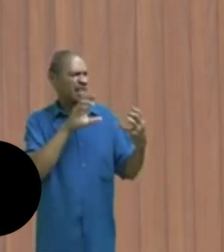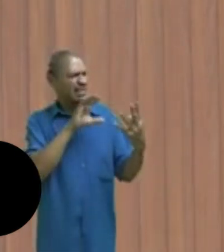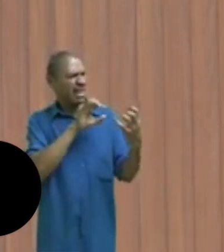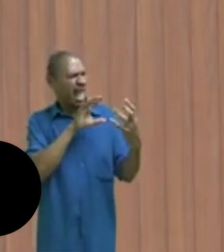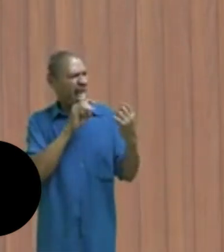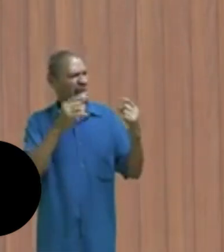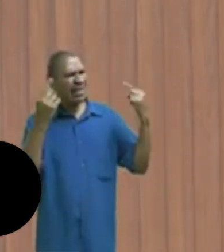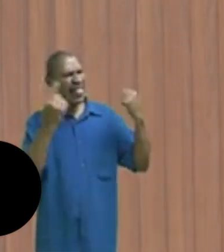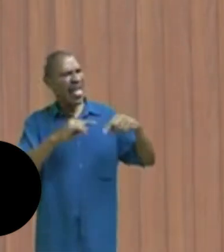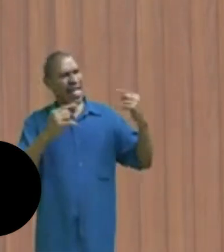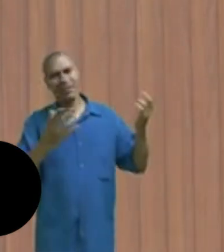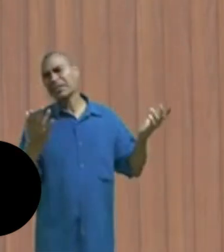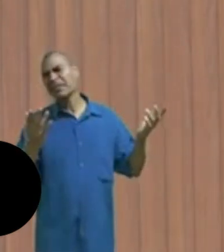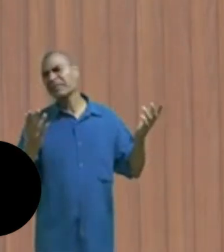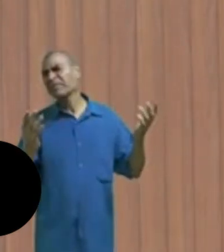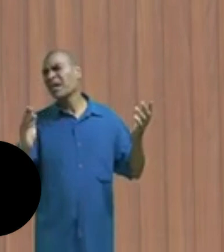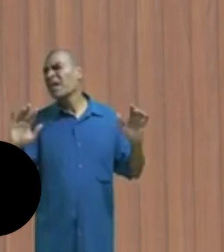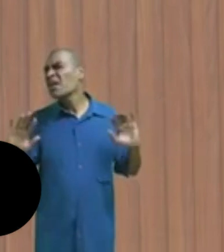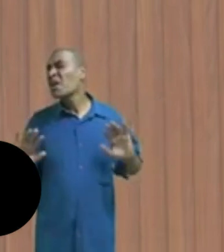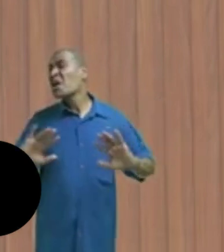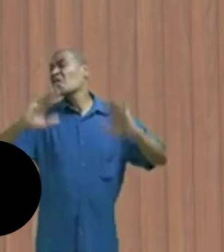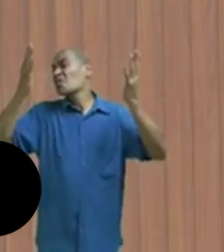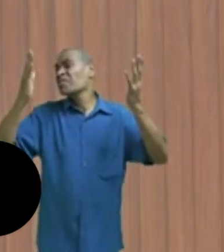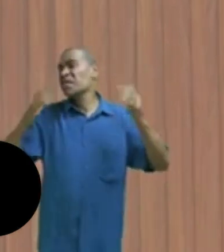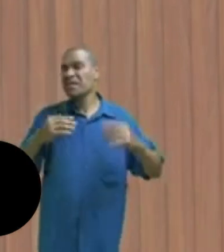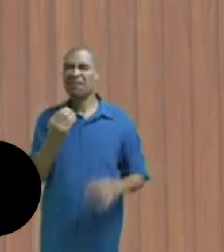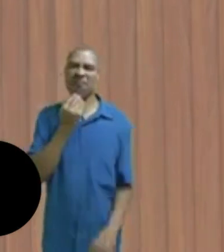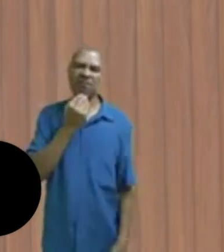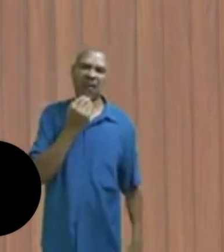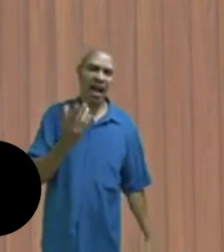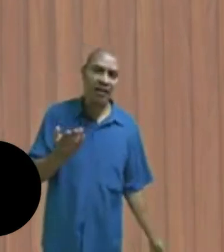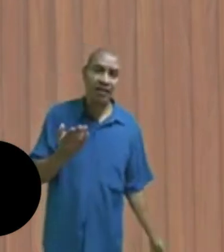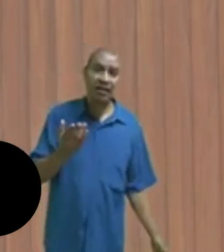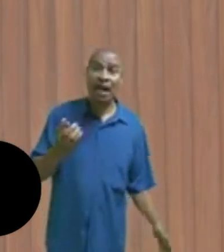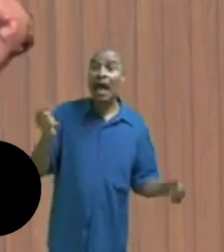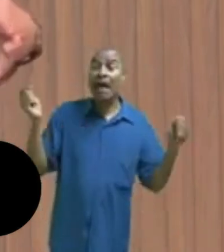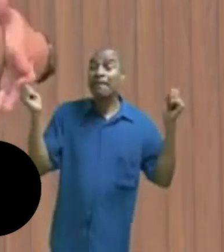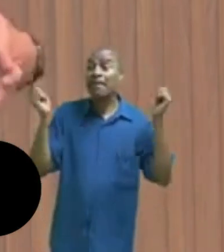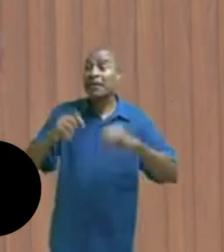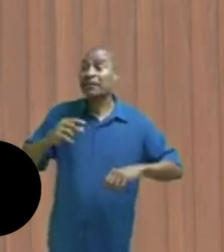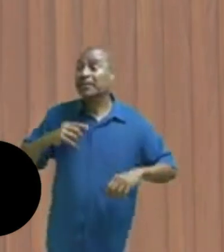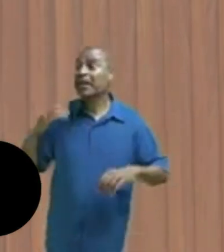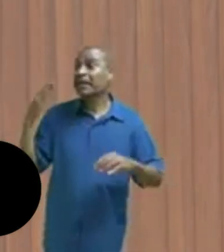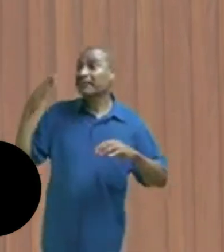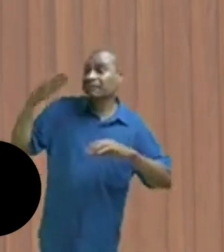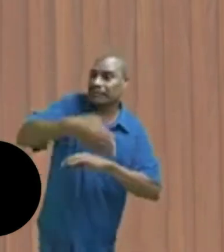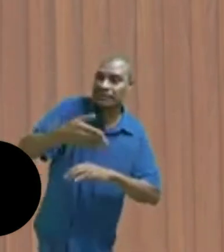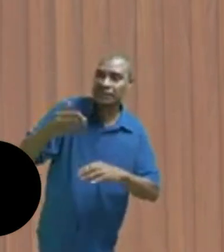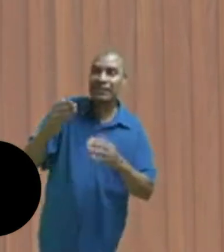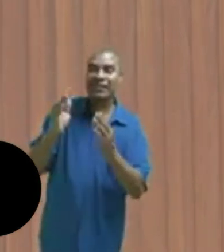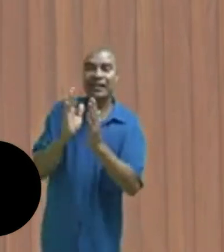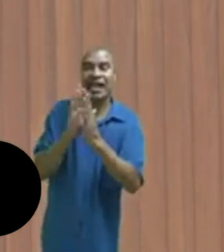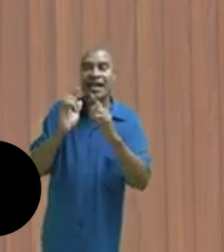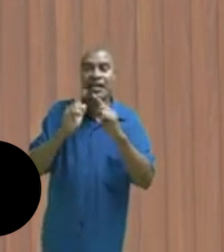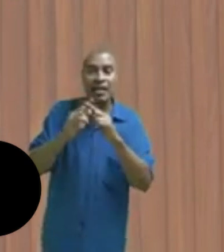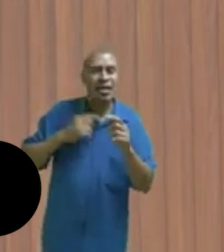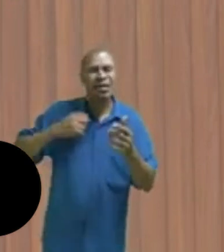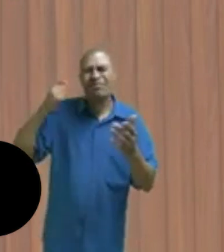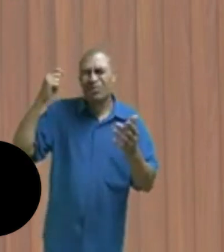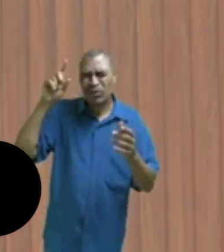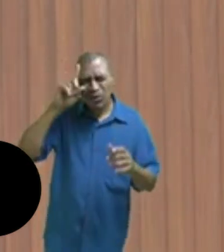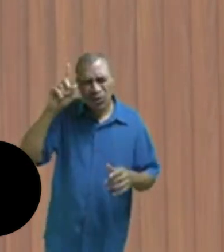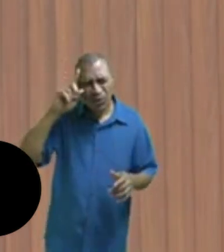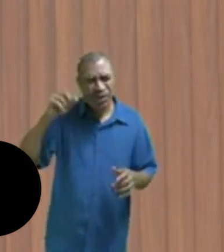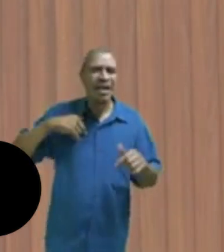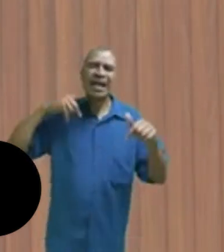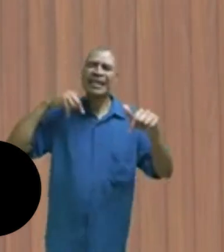que comemoração fraca é essa? Nós devíamos estar na igreja todos os dias, contribuindo,